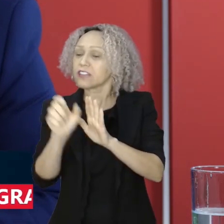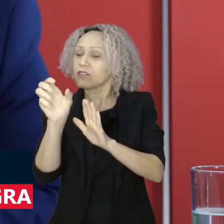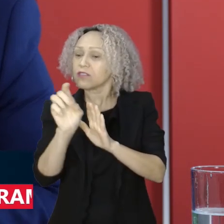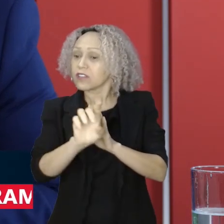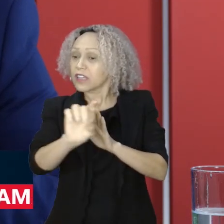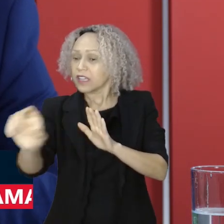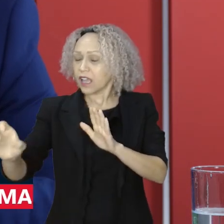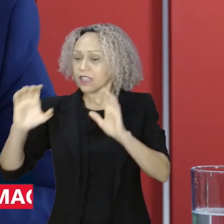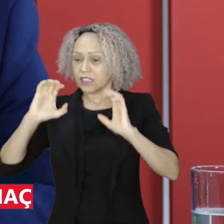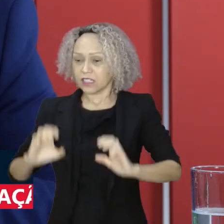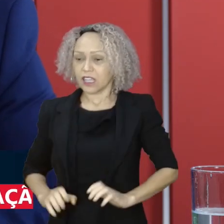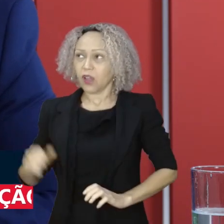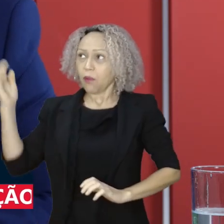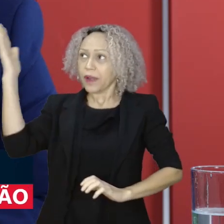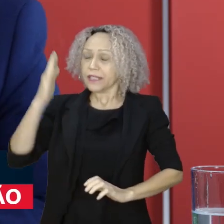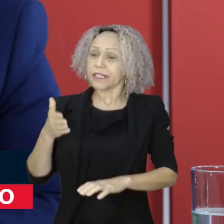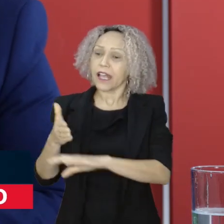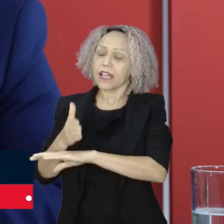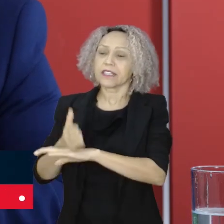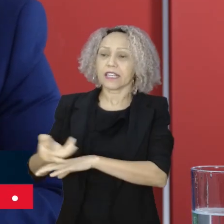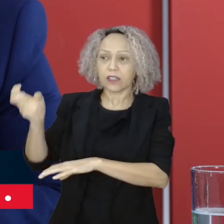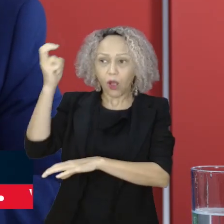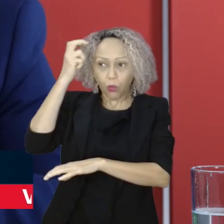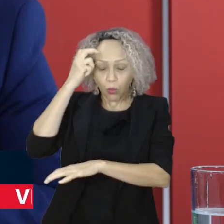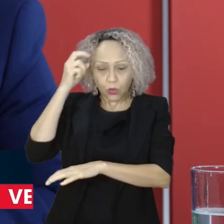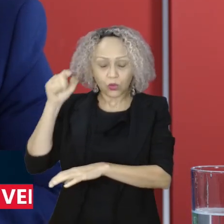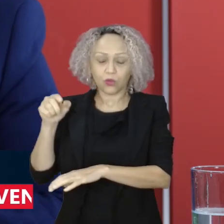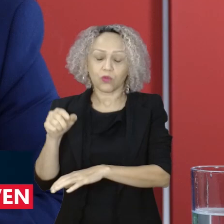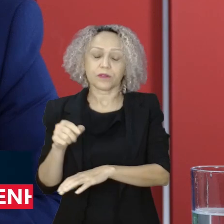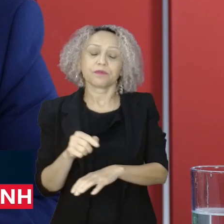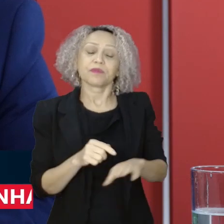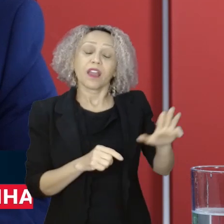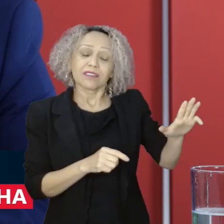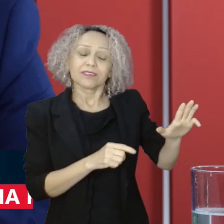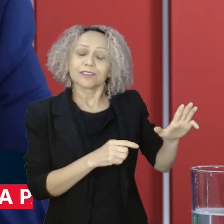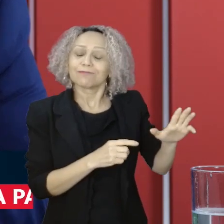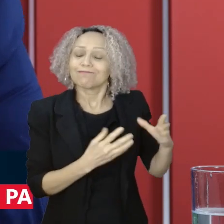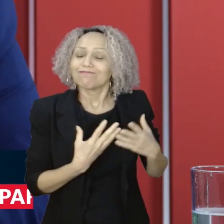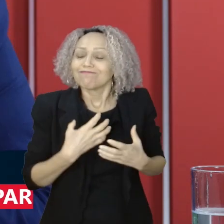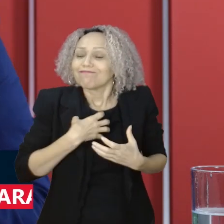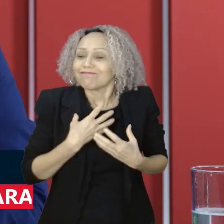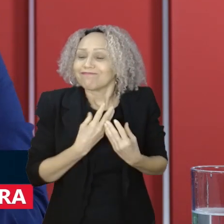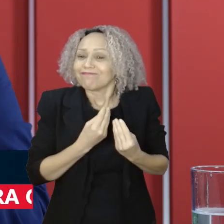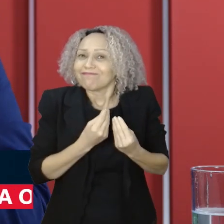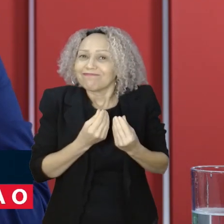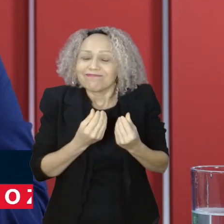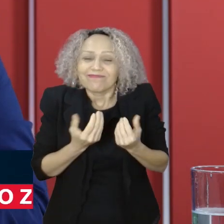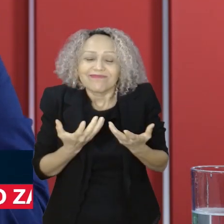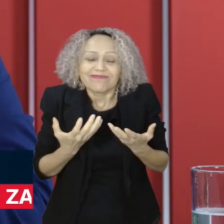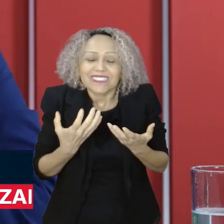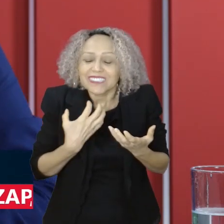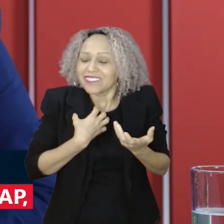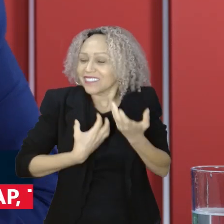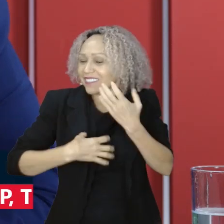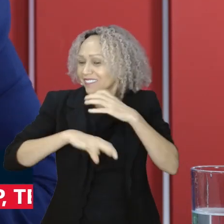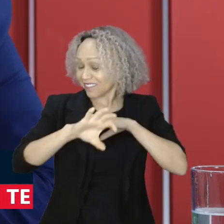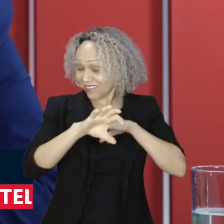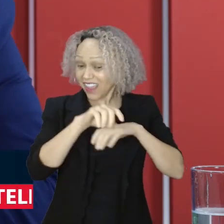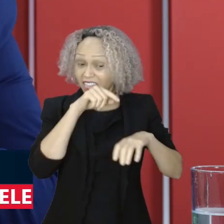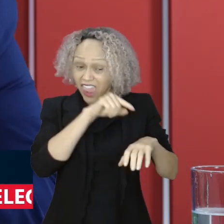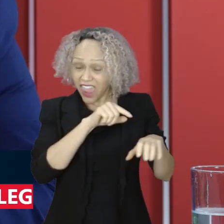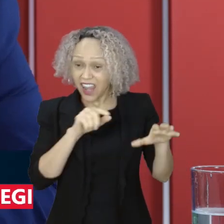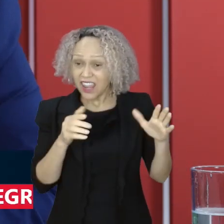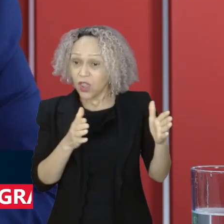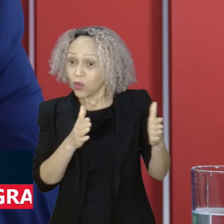cultural. Então, é preciso que se tenha um ministério. O presidente Lula teve essa sensibilidade, se comprometeu com isso na eleição,